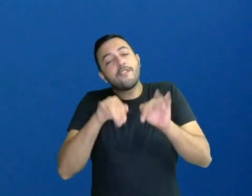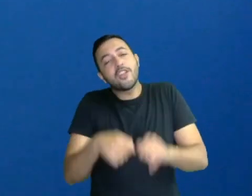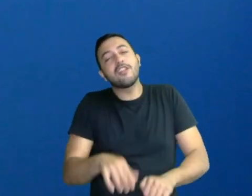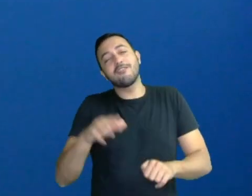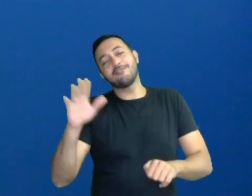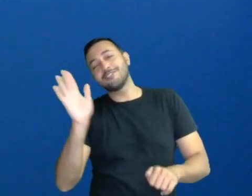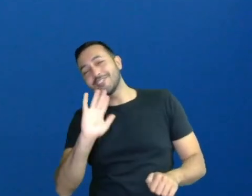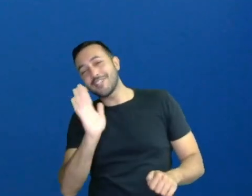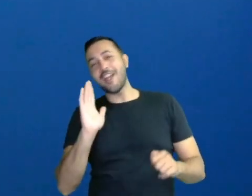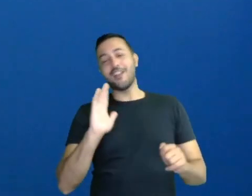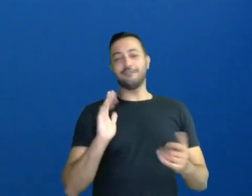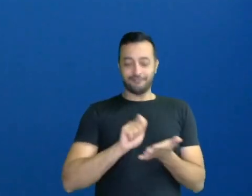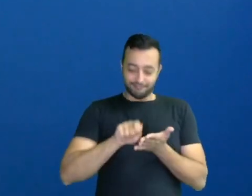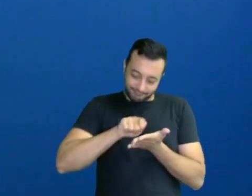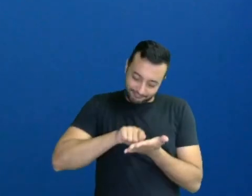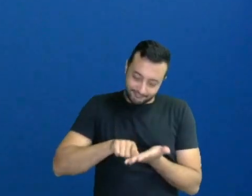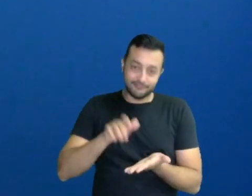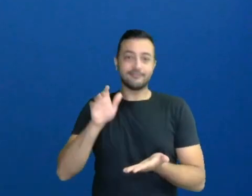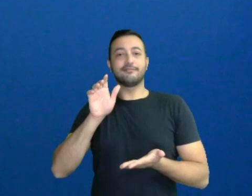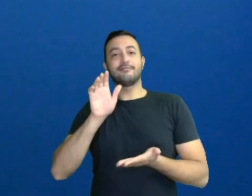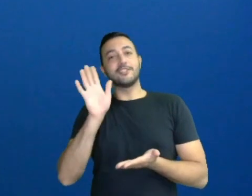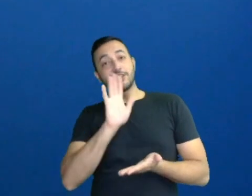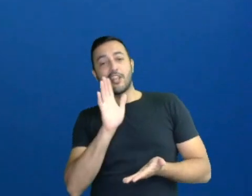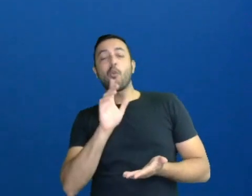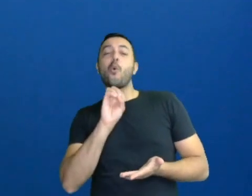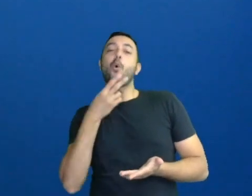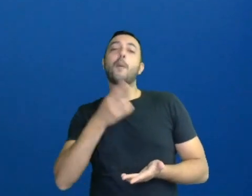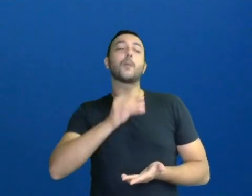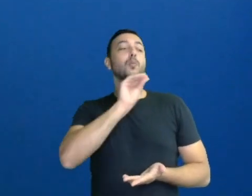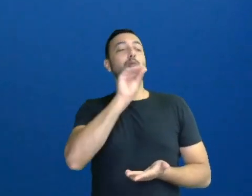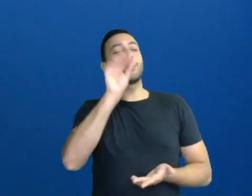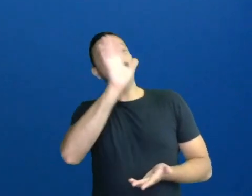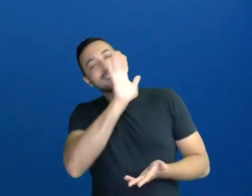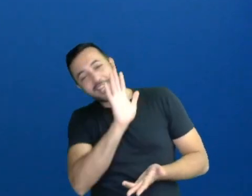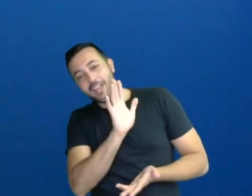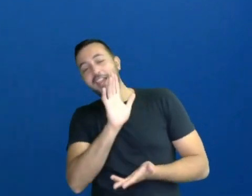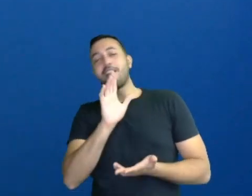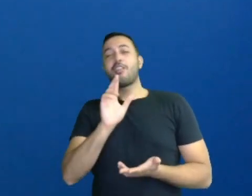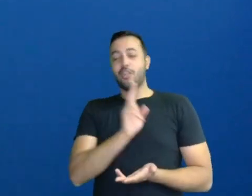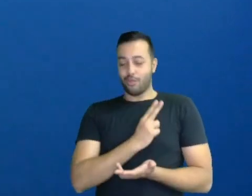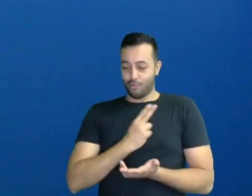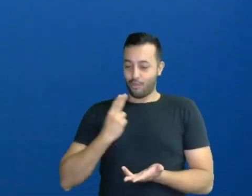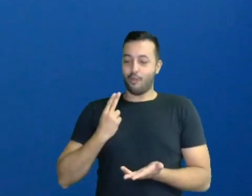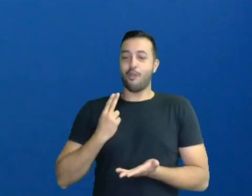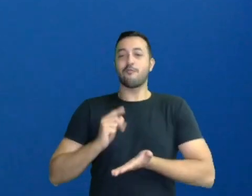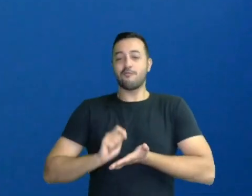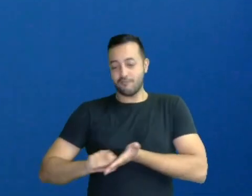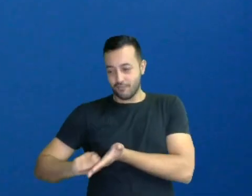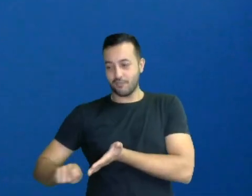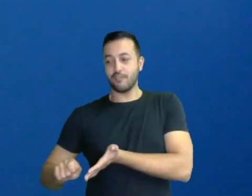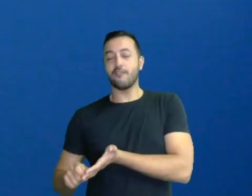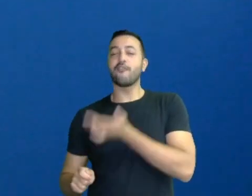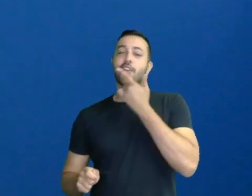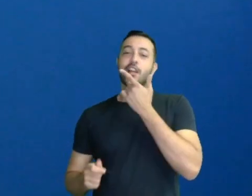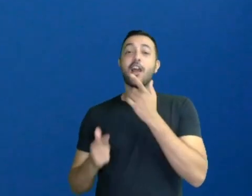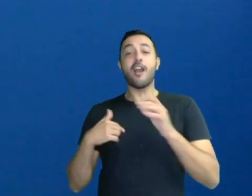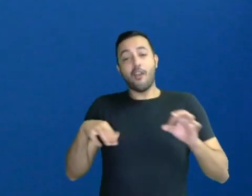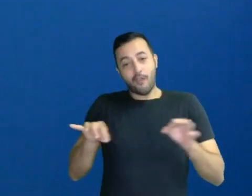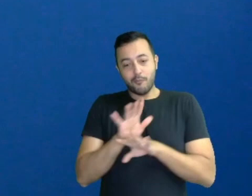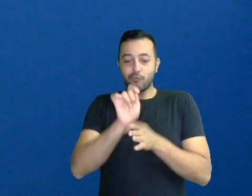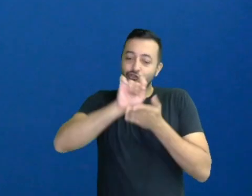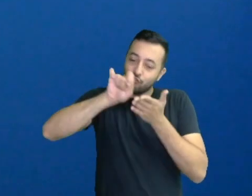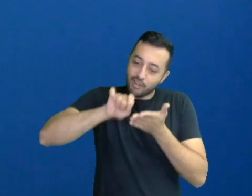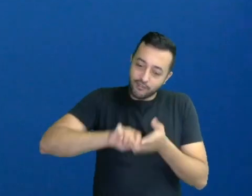que eu tô me despedindo né ou então beijos sim né Então essa é uma forma de dizer olha estou indo